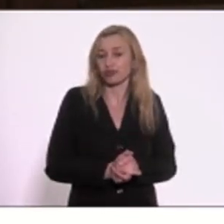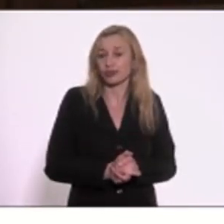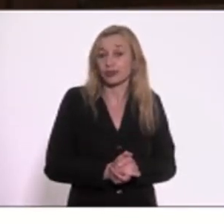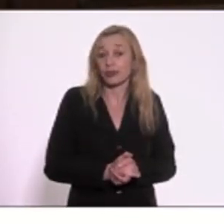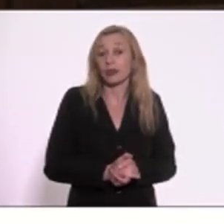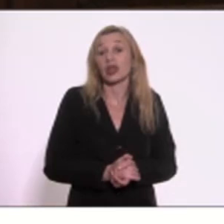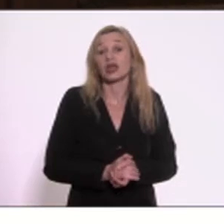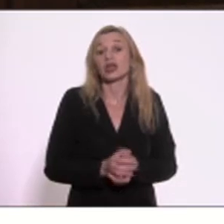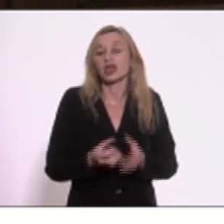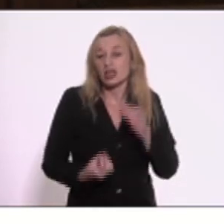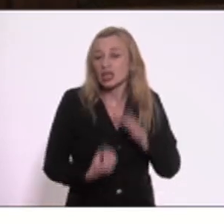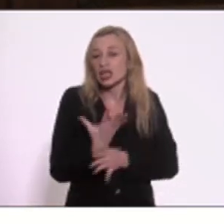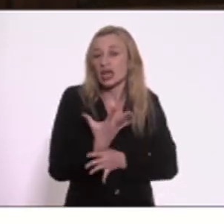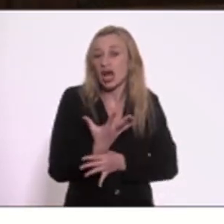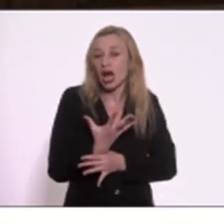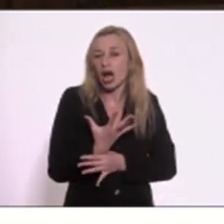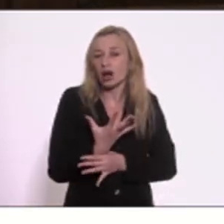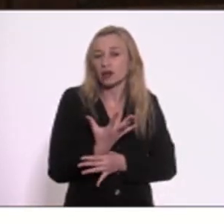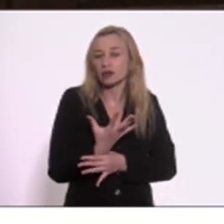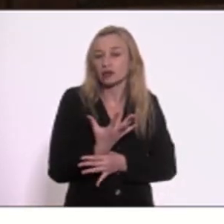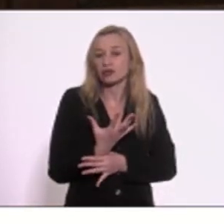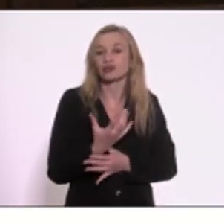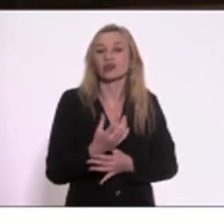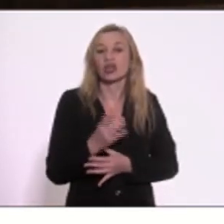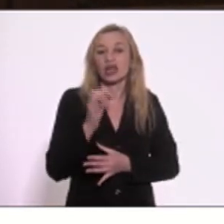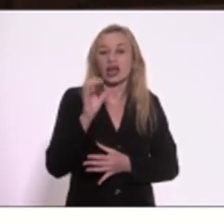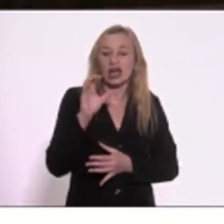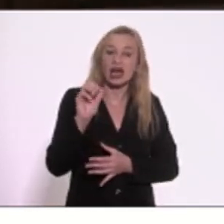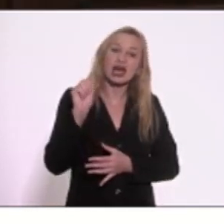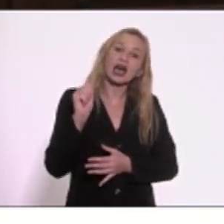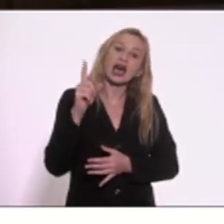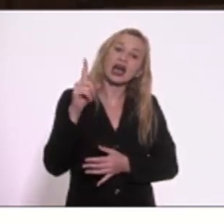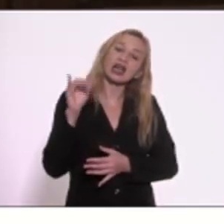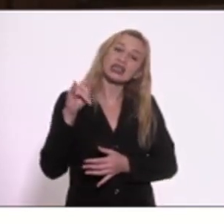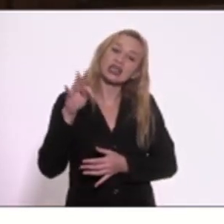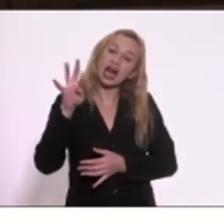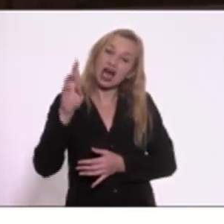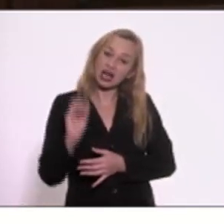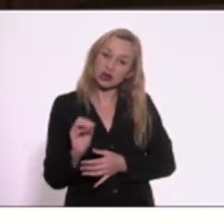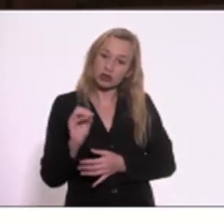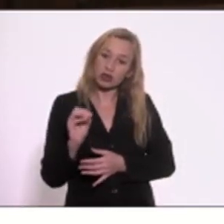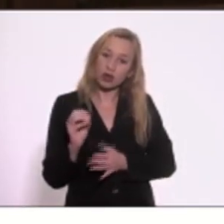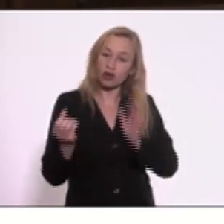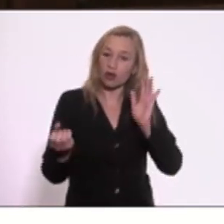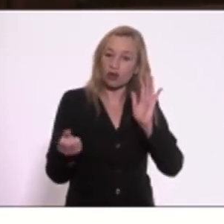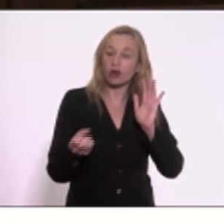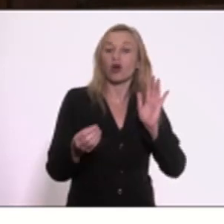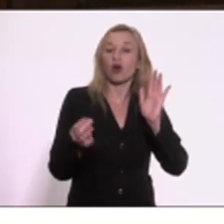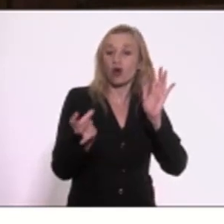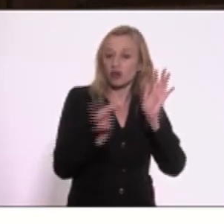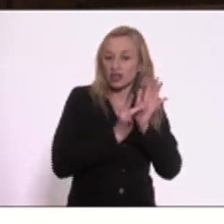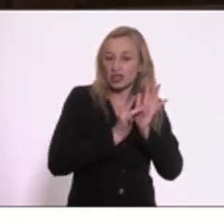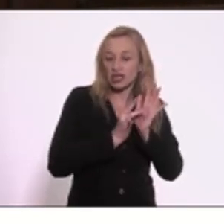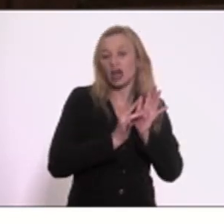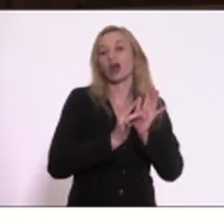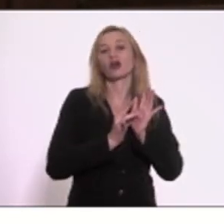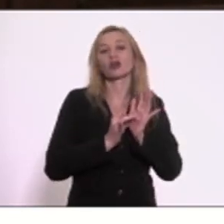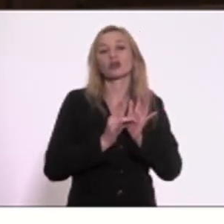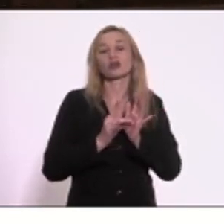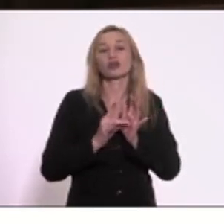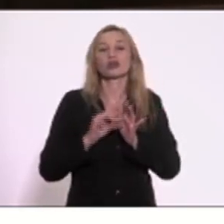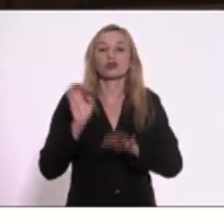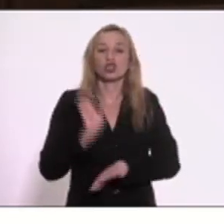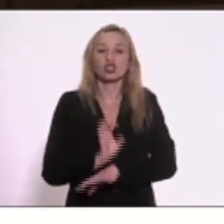que tenta criar no calendário oficial do Estado, tendo em vista a diáspora africana no Rio de Janeiro, o Dia de África, recebe uma